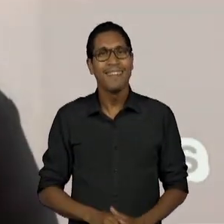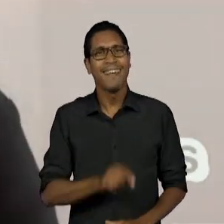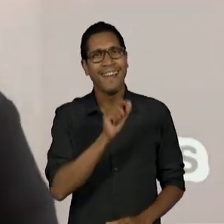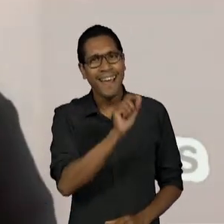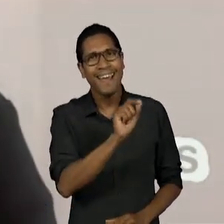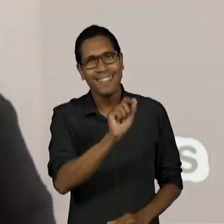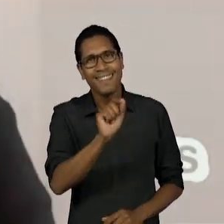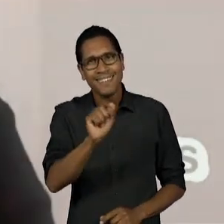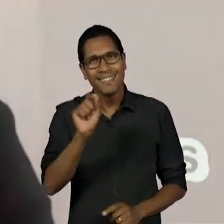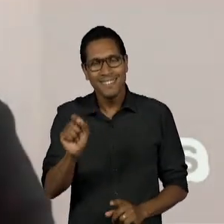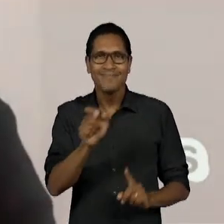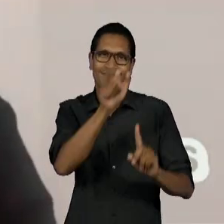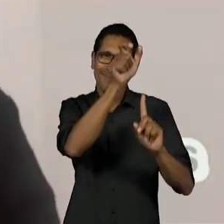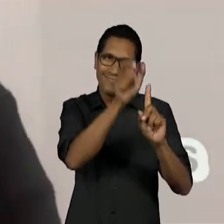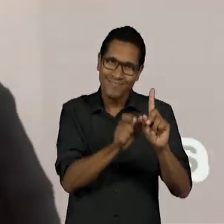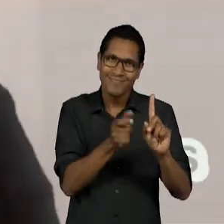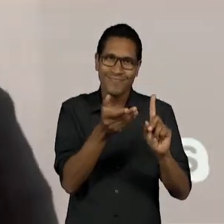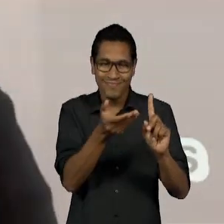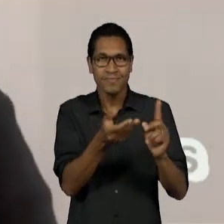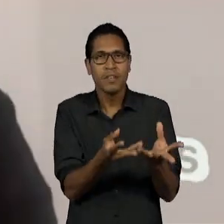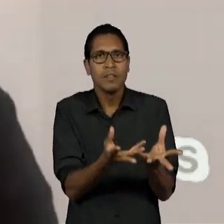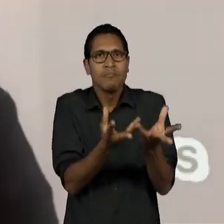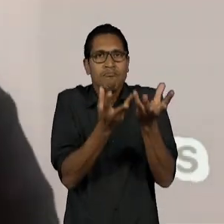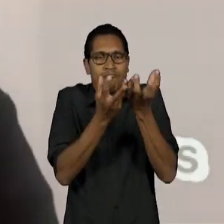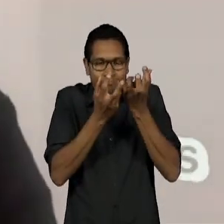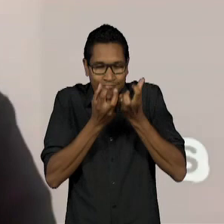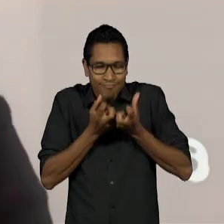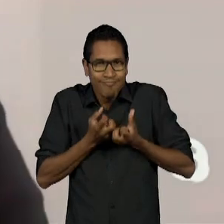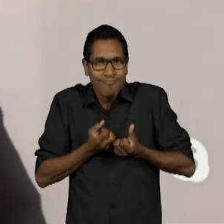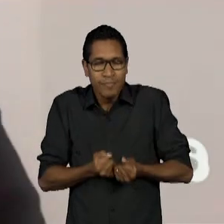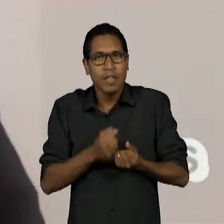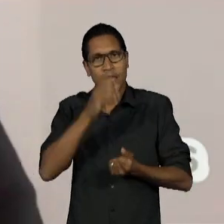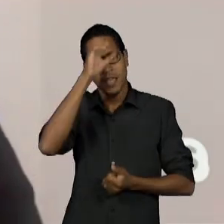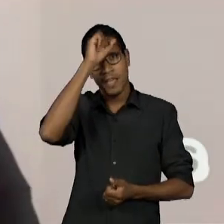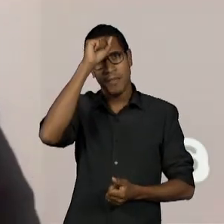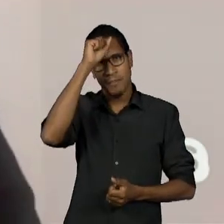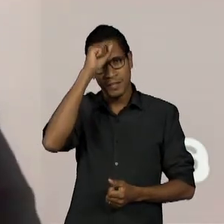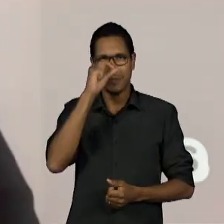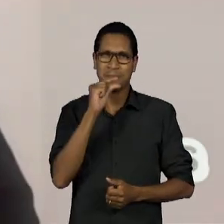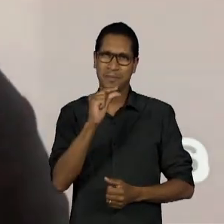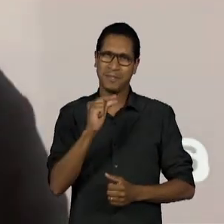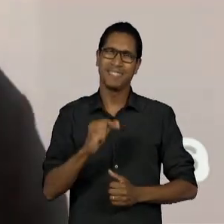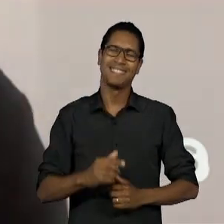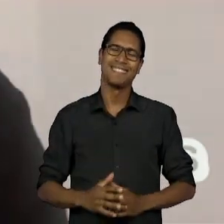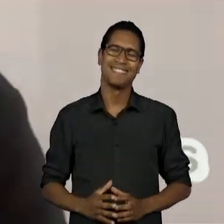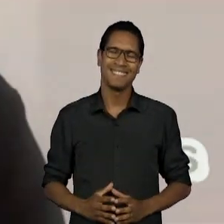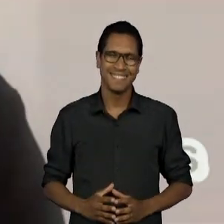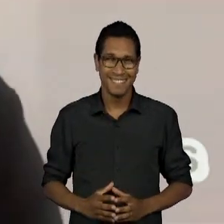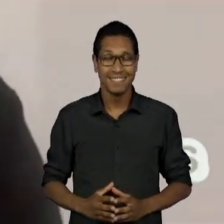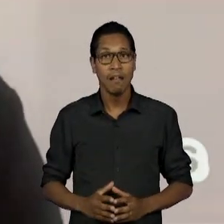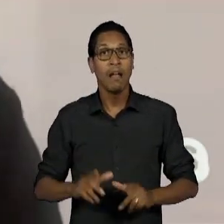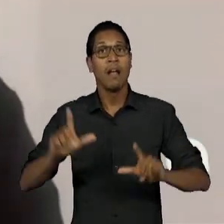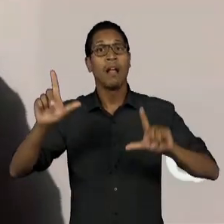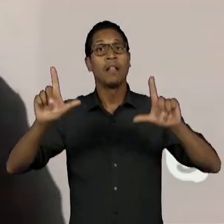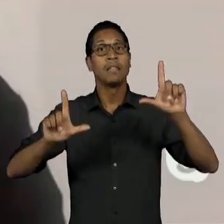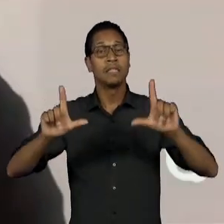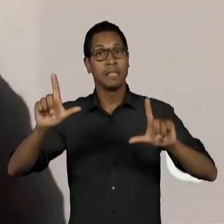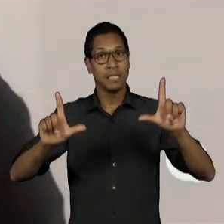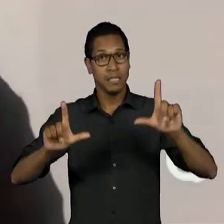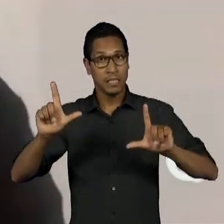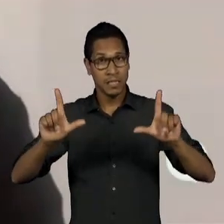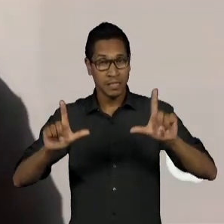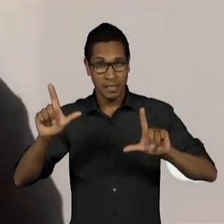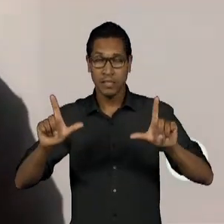um desses personagens a gente absorve e aprende um bocadinho também. Em televisão, olha, há pouco